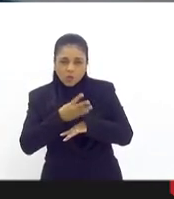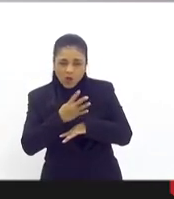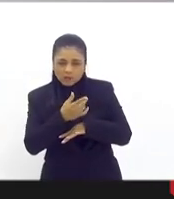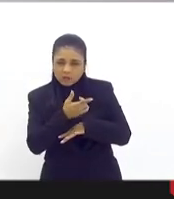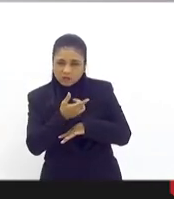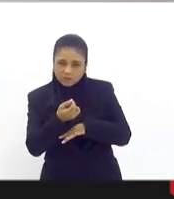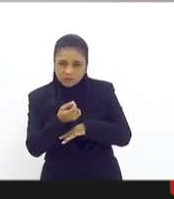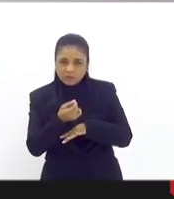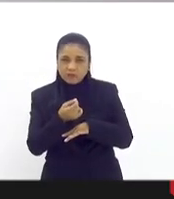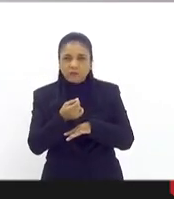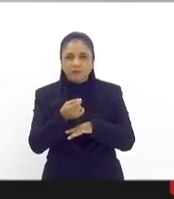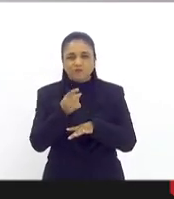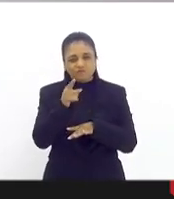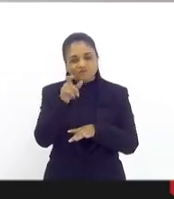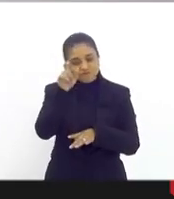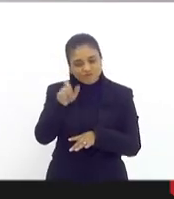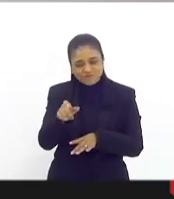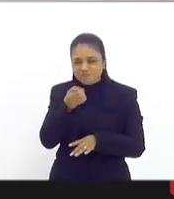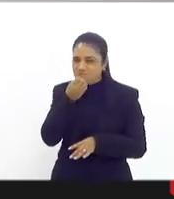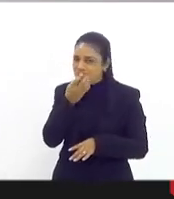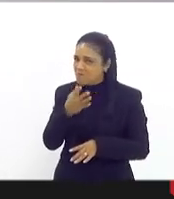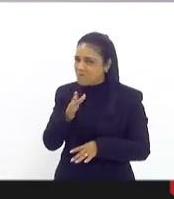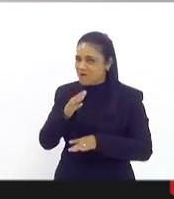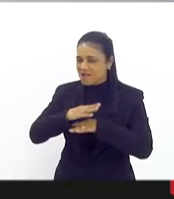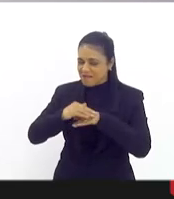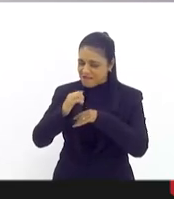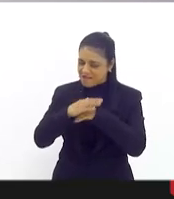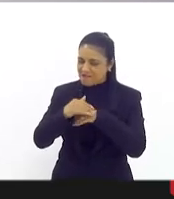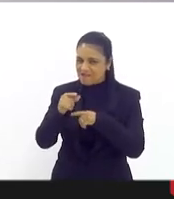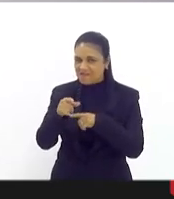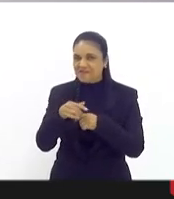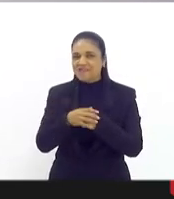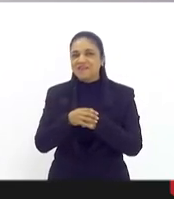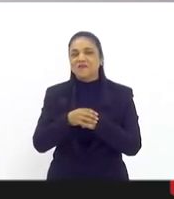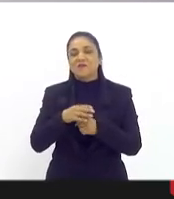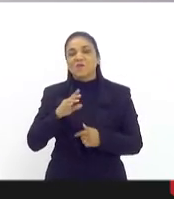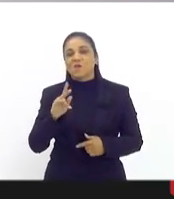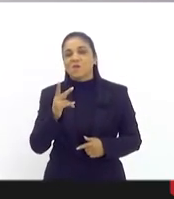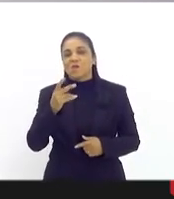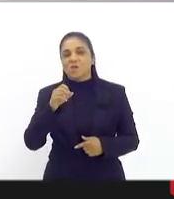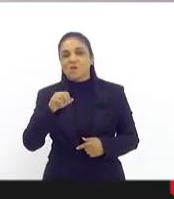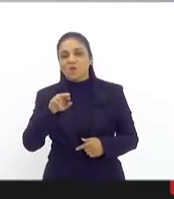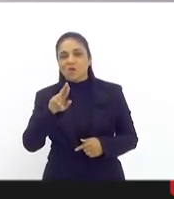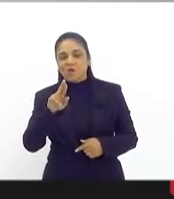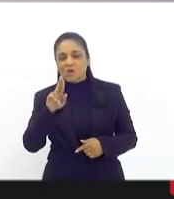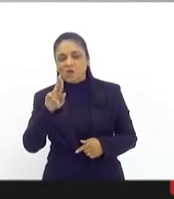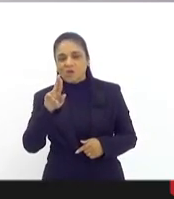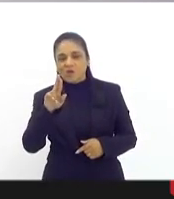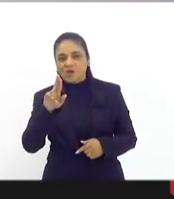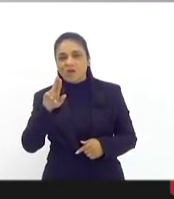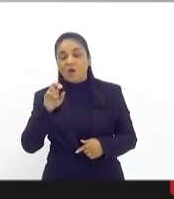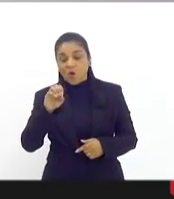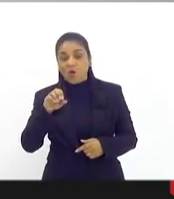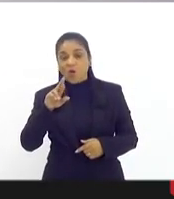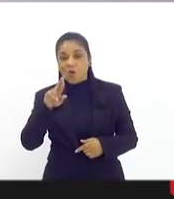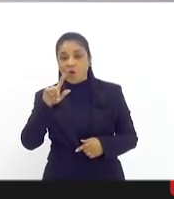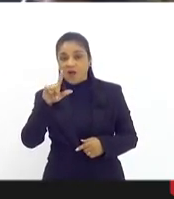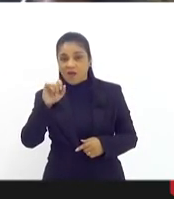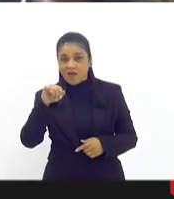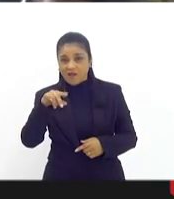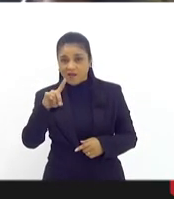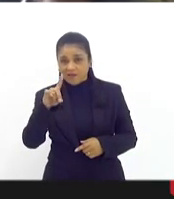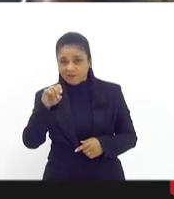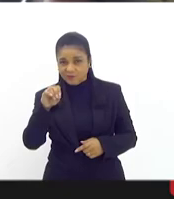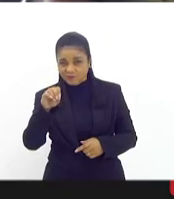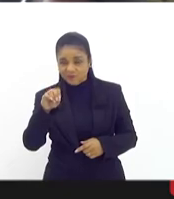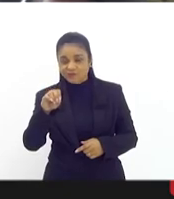Você é muito boazinha. O Orlando Silva também já avisou aqui que está chegando, então... Quando ele